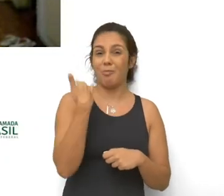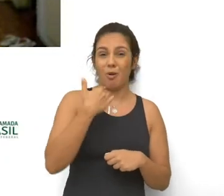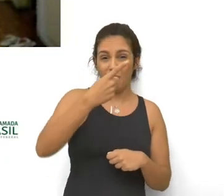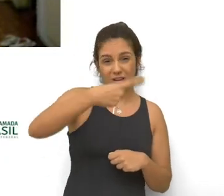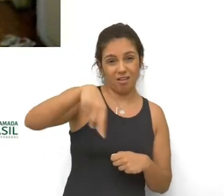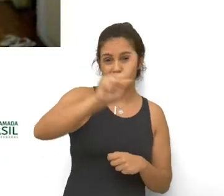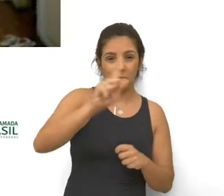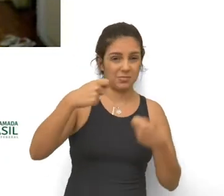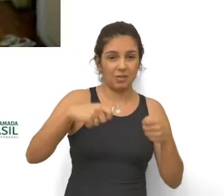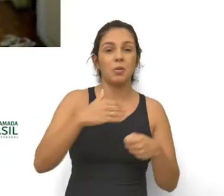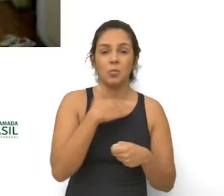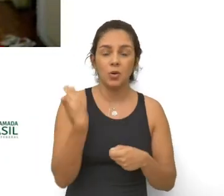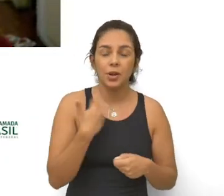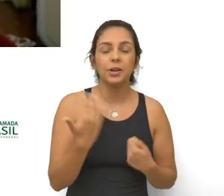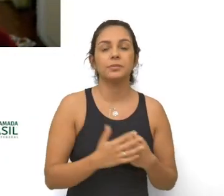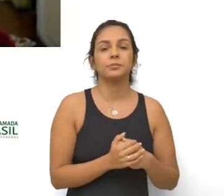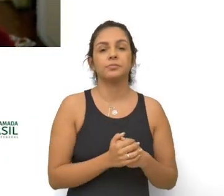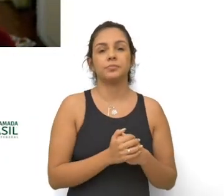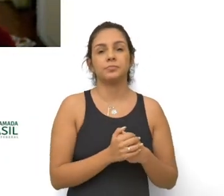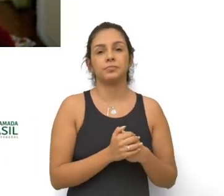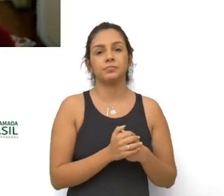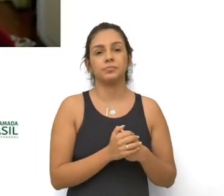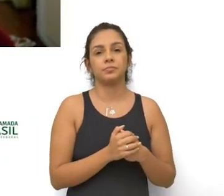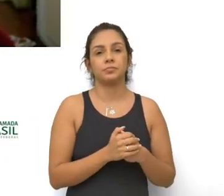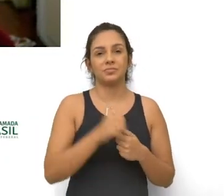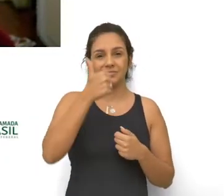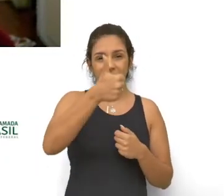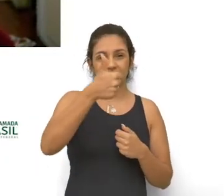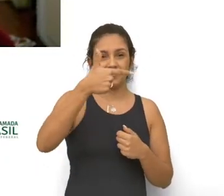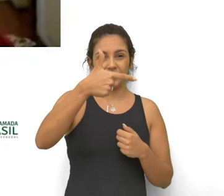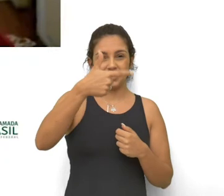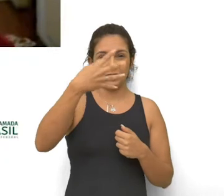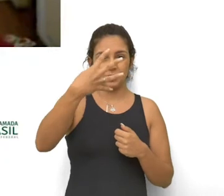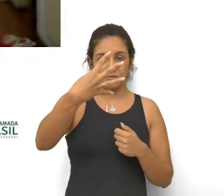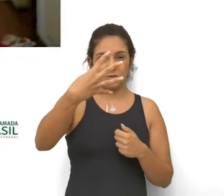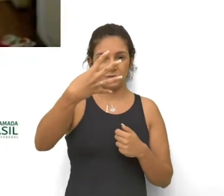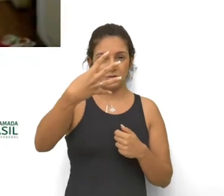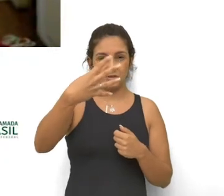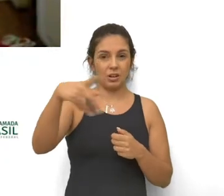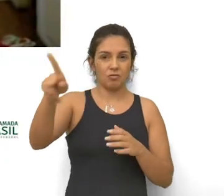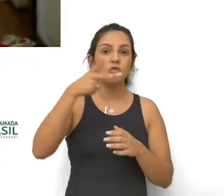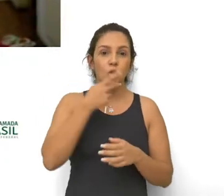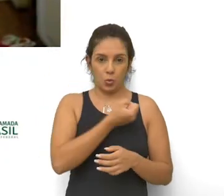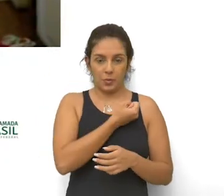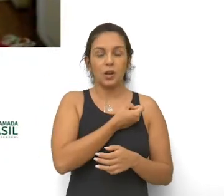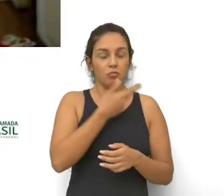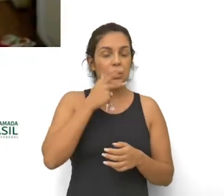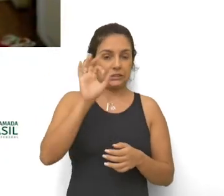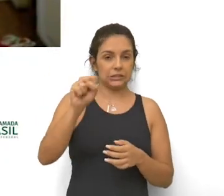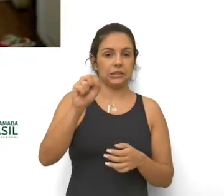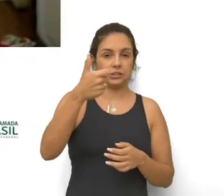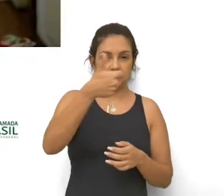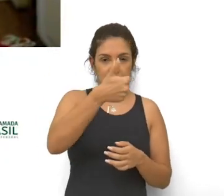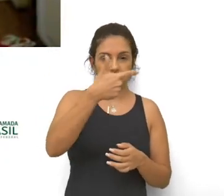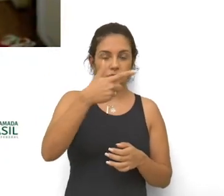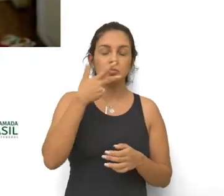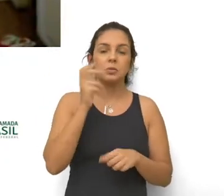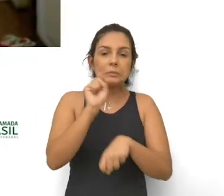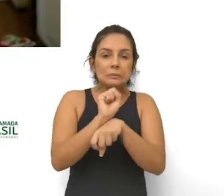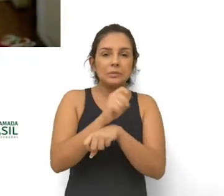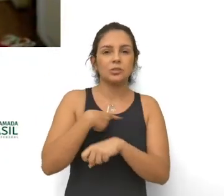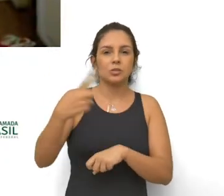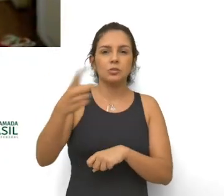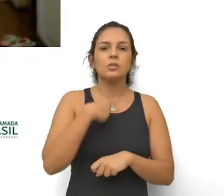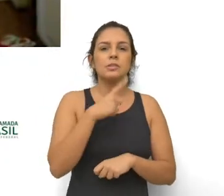faleceram desnecessariamente. São Sim, 124 está dando o mil. número dos mortos. É. Sim. Eu queria pedir um minuto